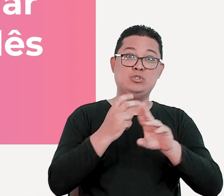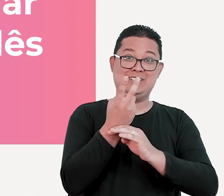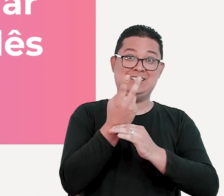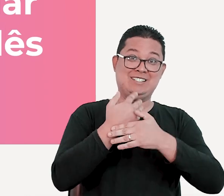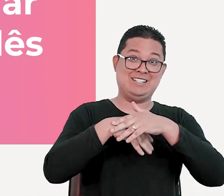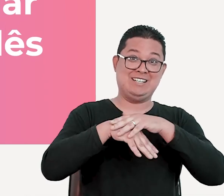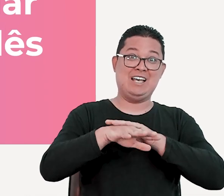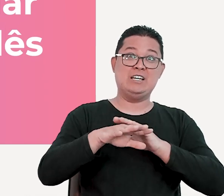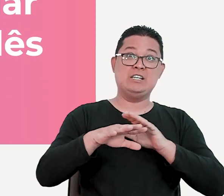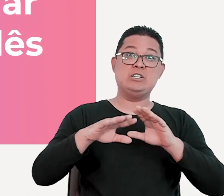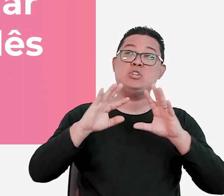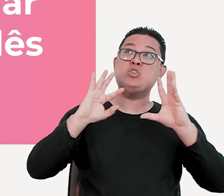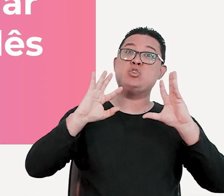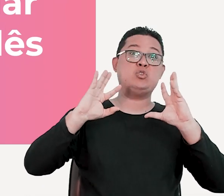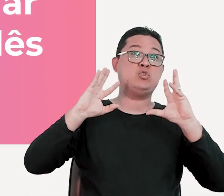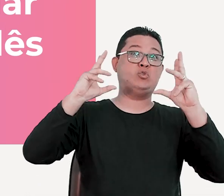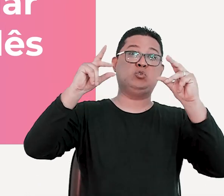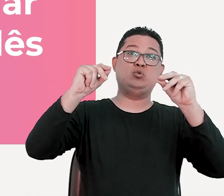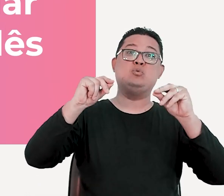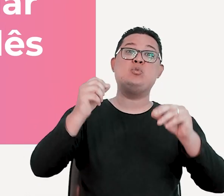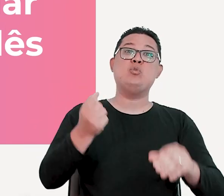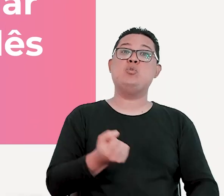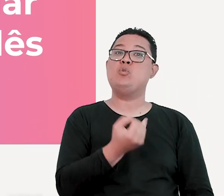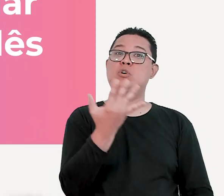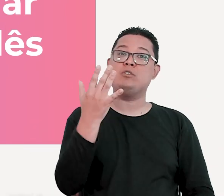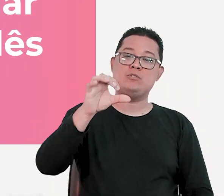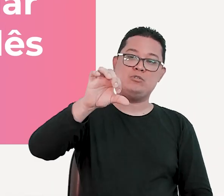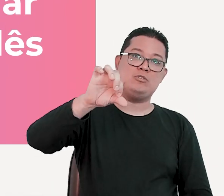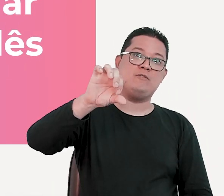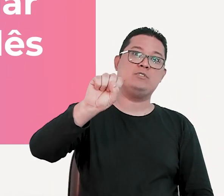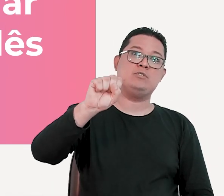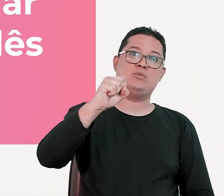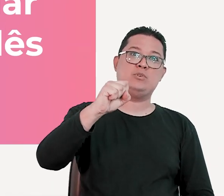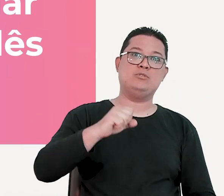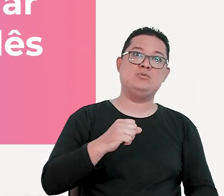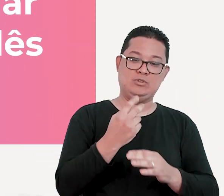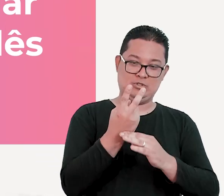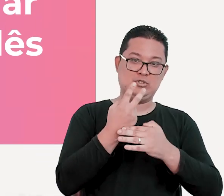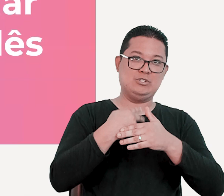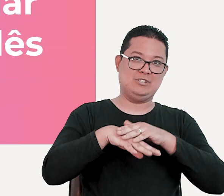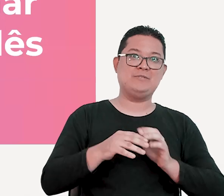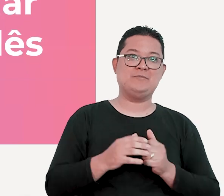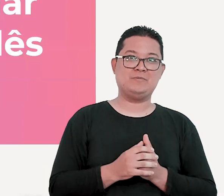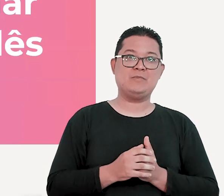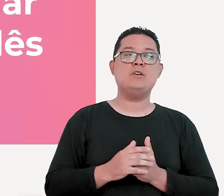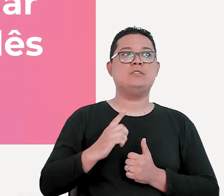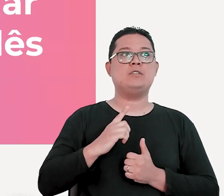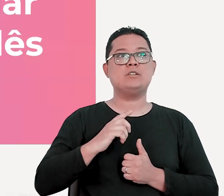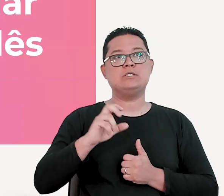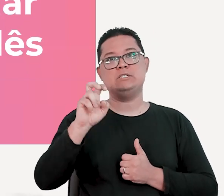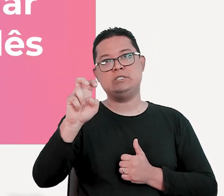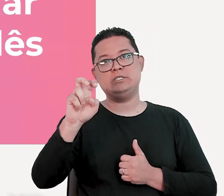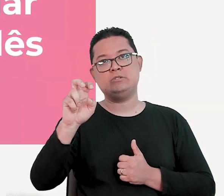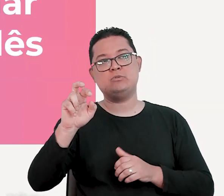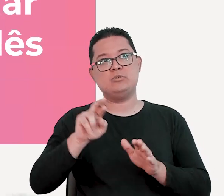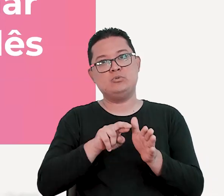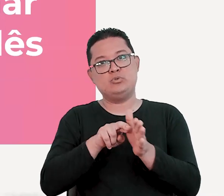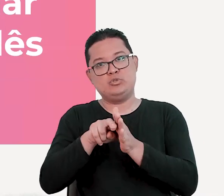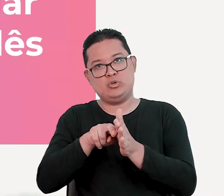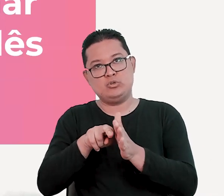98 UX designers, aí a gente tem 5 researchers e